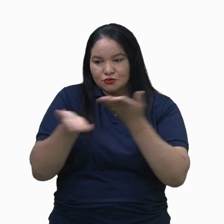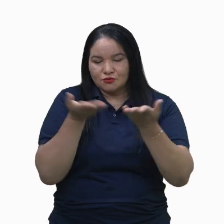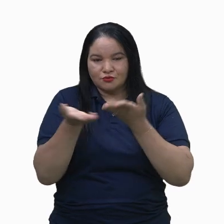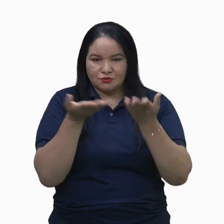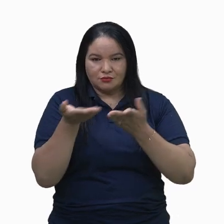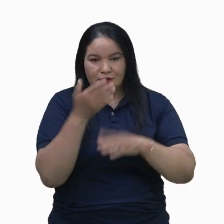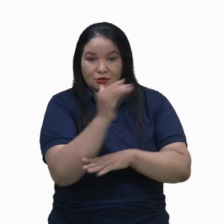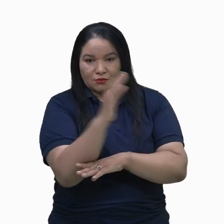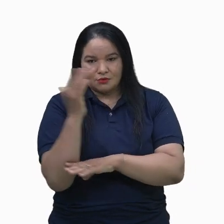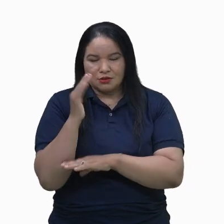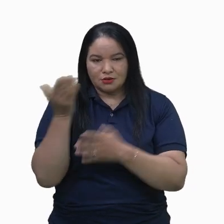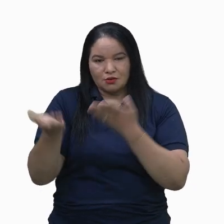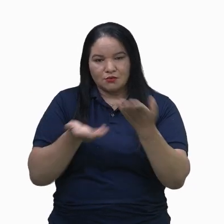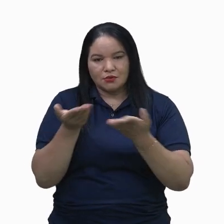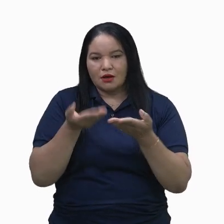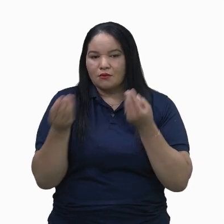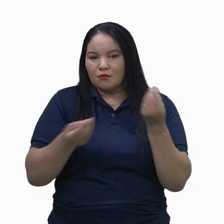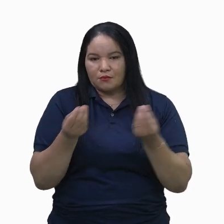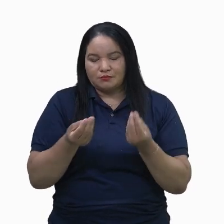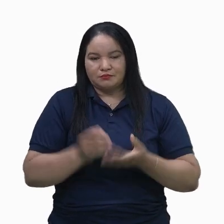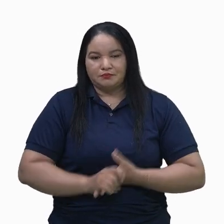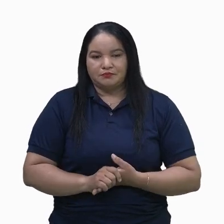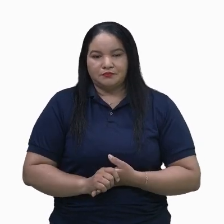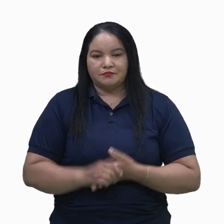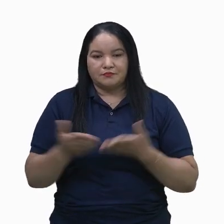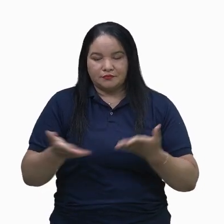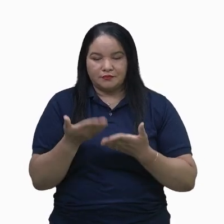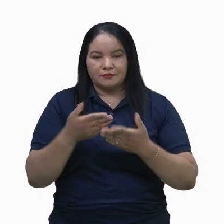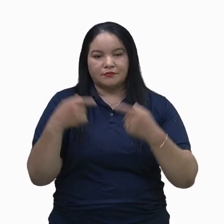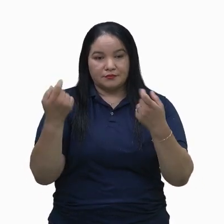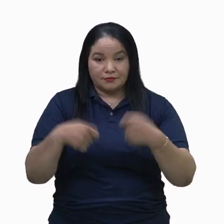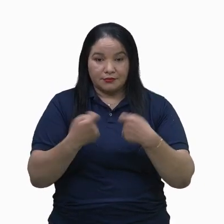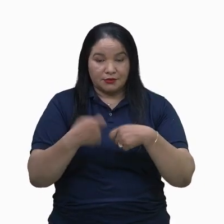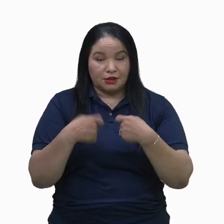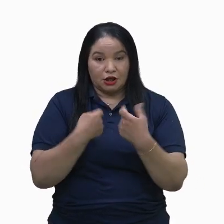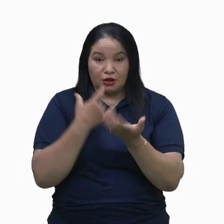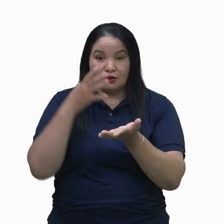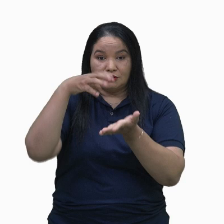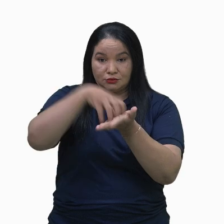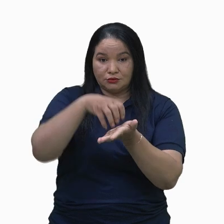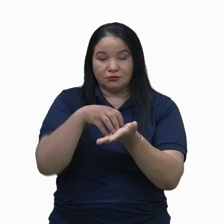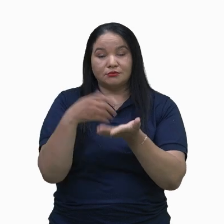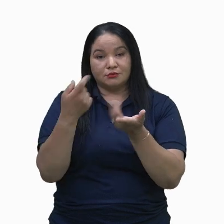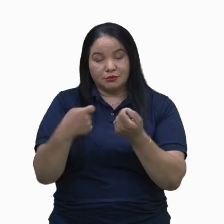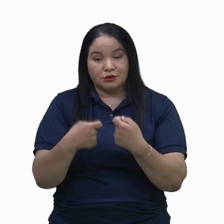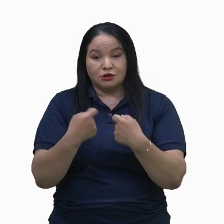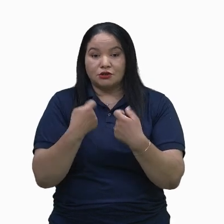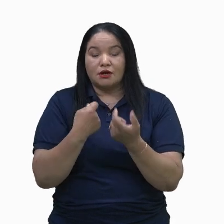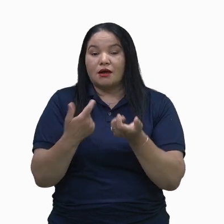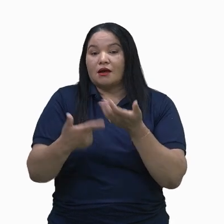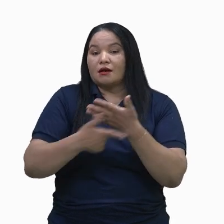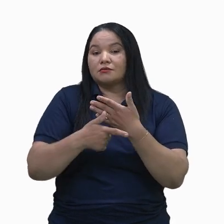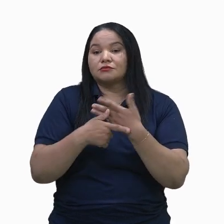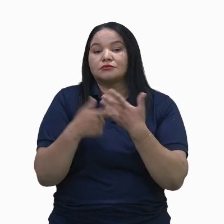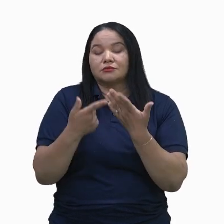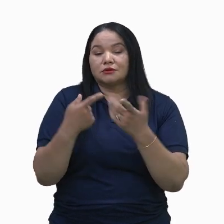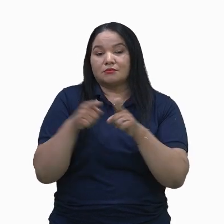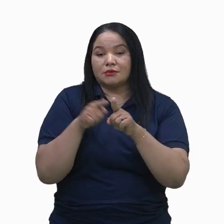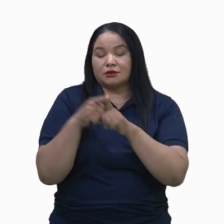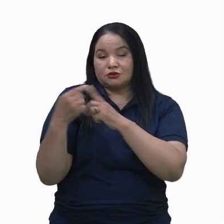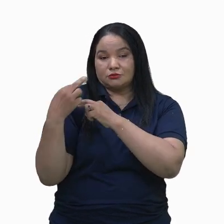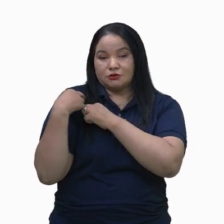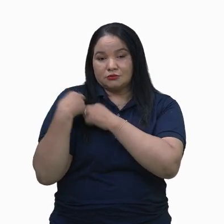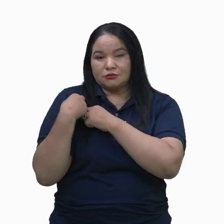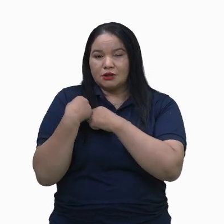natureza? E aí nós temos, né, esse fortalecimento institucional, né, que é justamente esse papel do Estado, das instituições